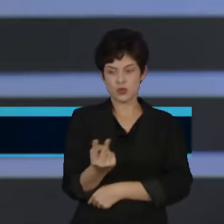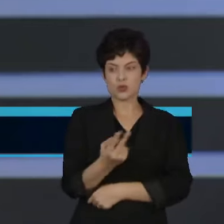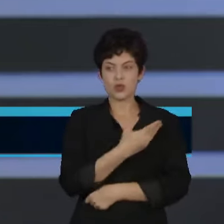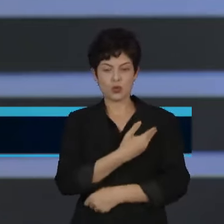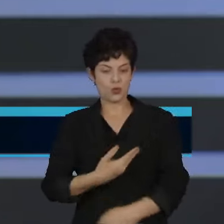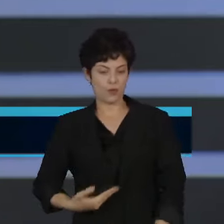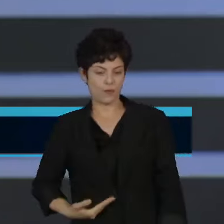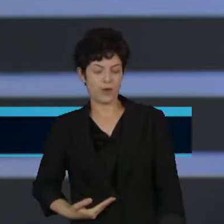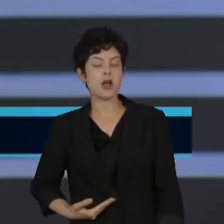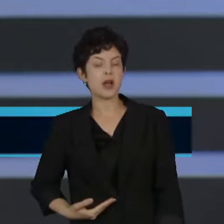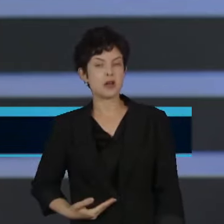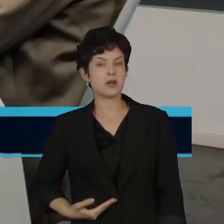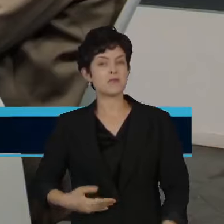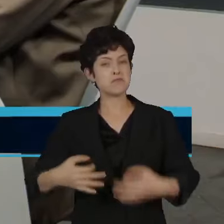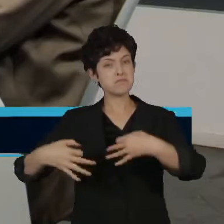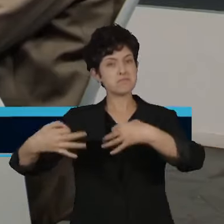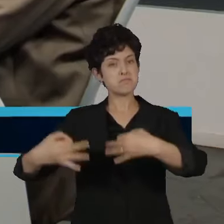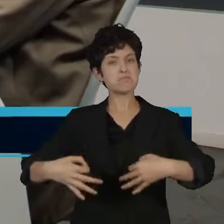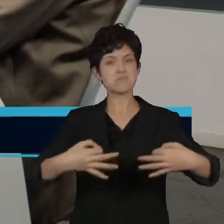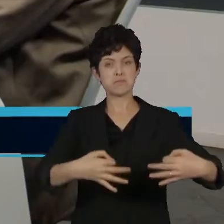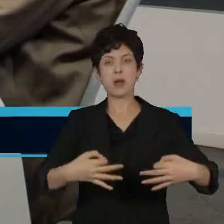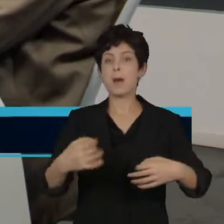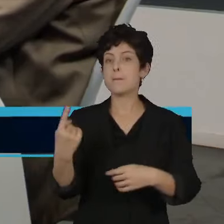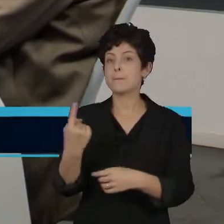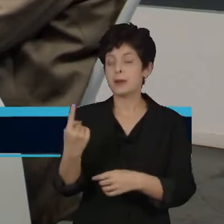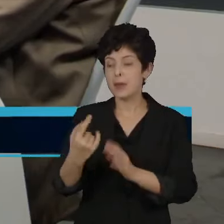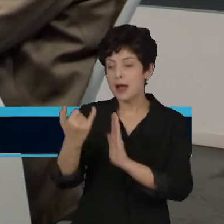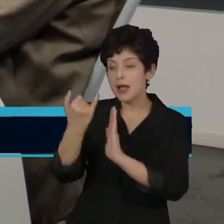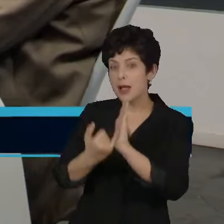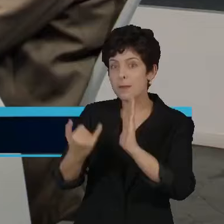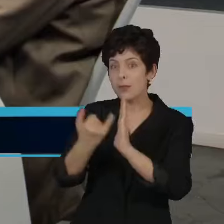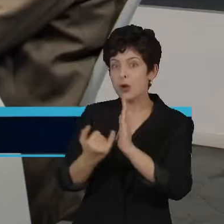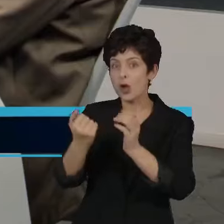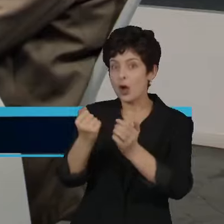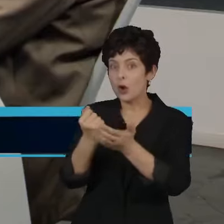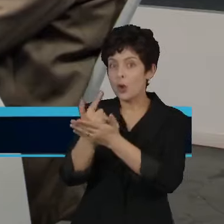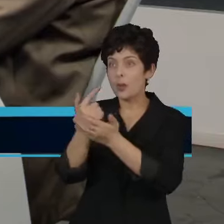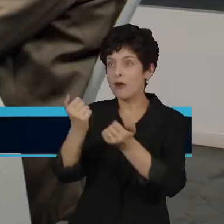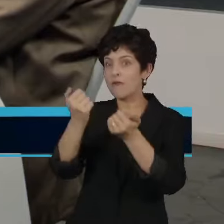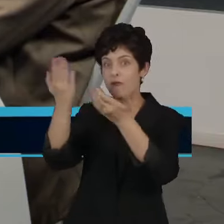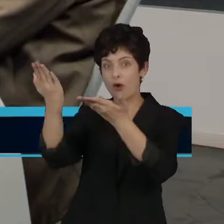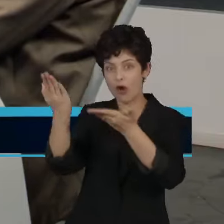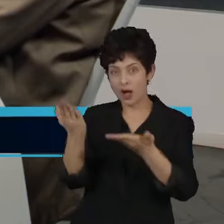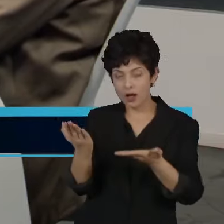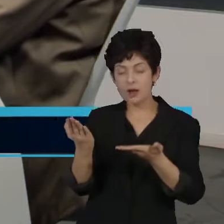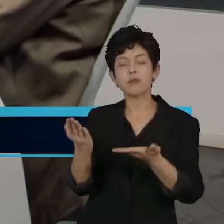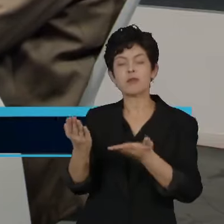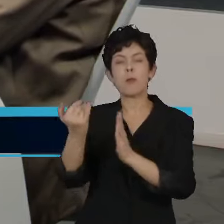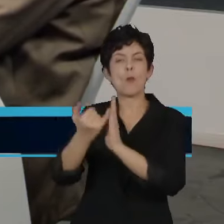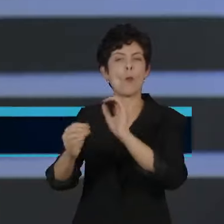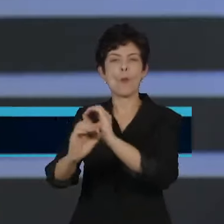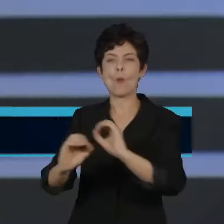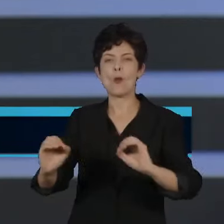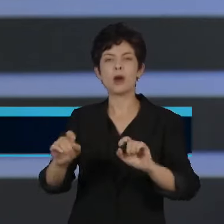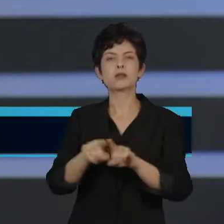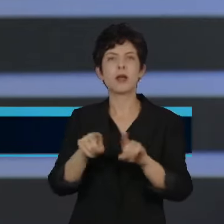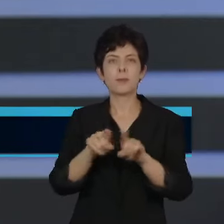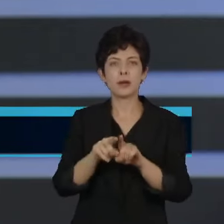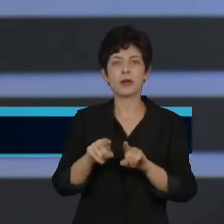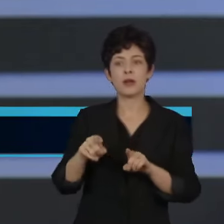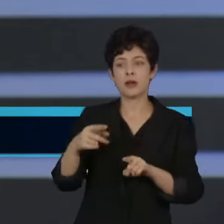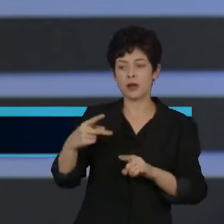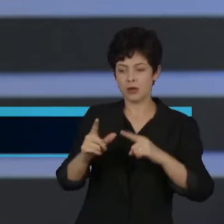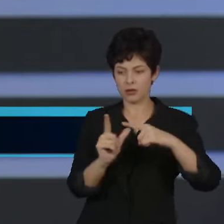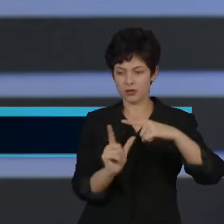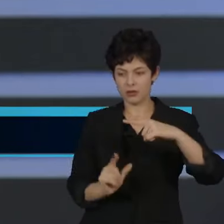governo foram corretas. Primeiro, zerar a tarifa de importação. E segundo, buscar importar, claro, não do